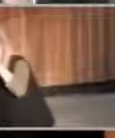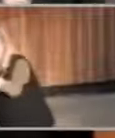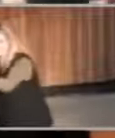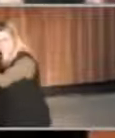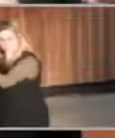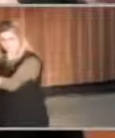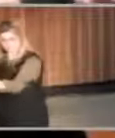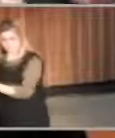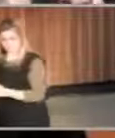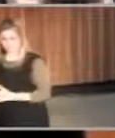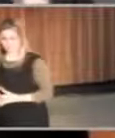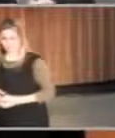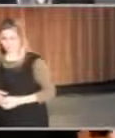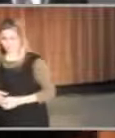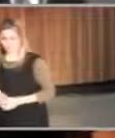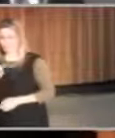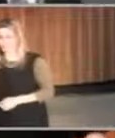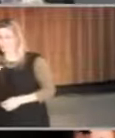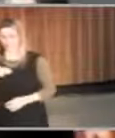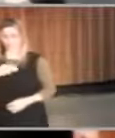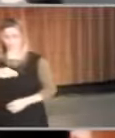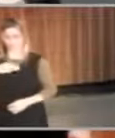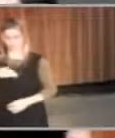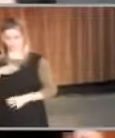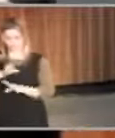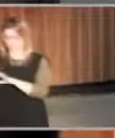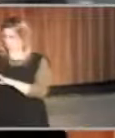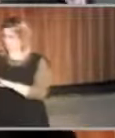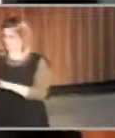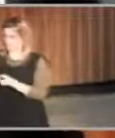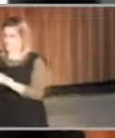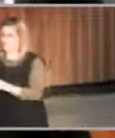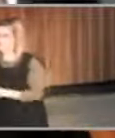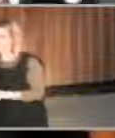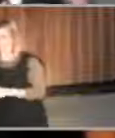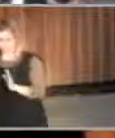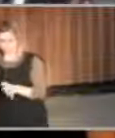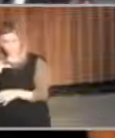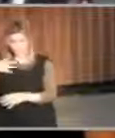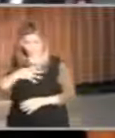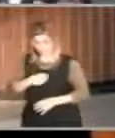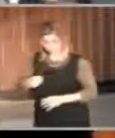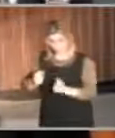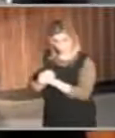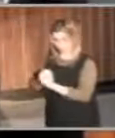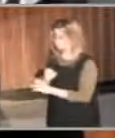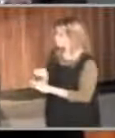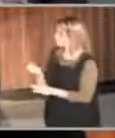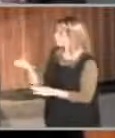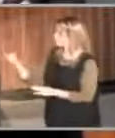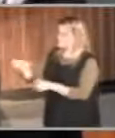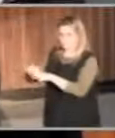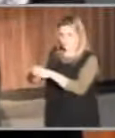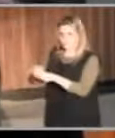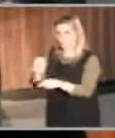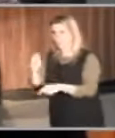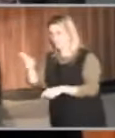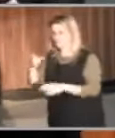quantas vezes você já foi numa viagem missionária quantas vezes você já levou teu filho para fazer um projeto